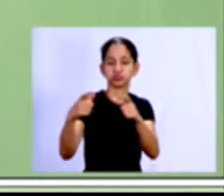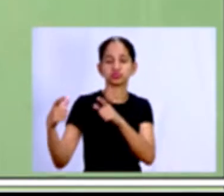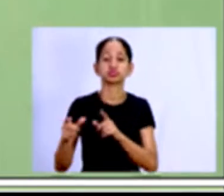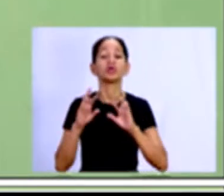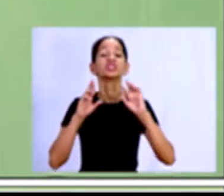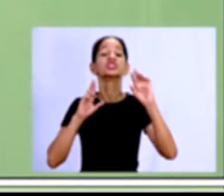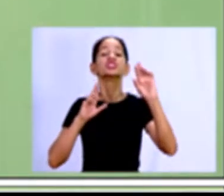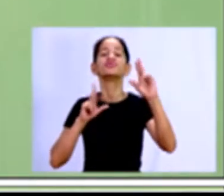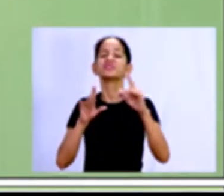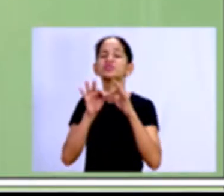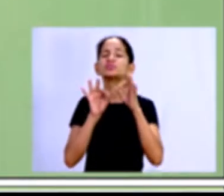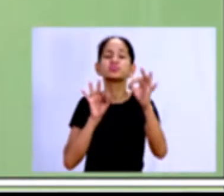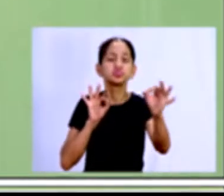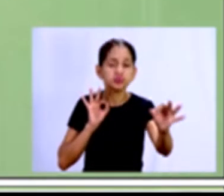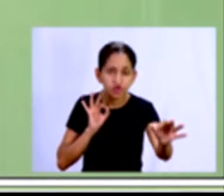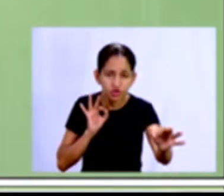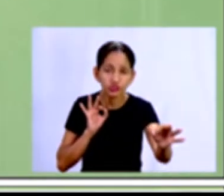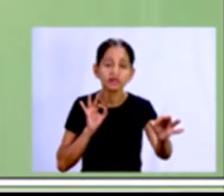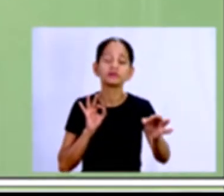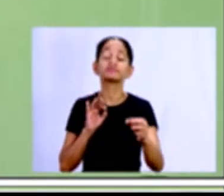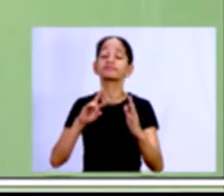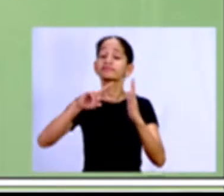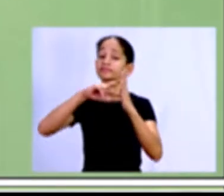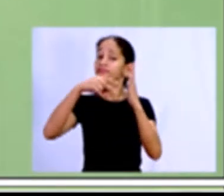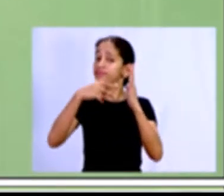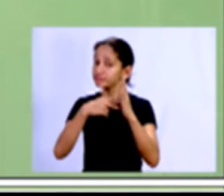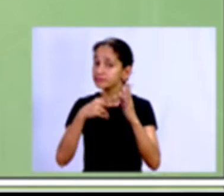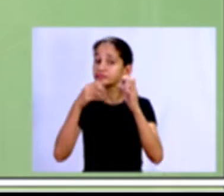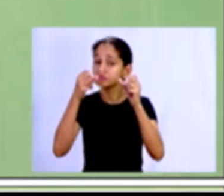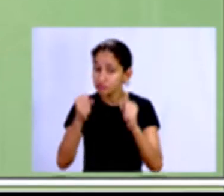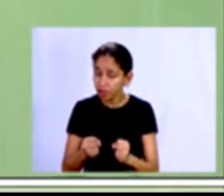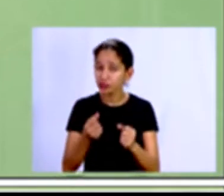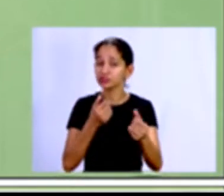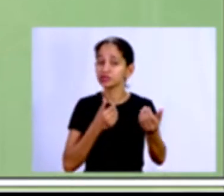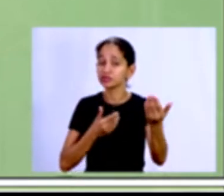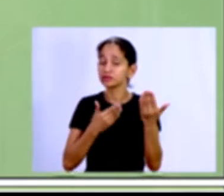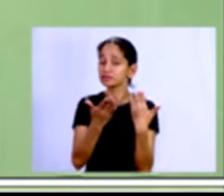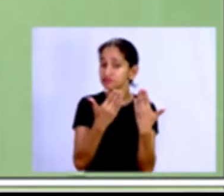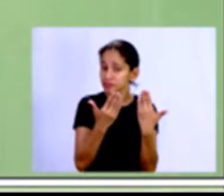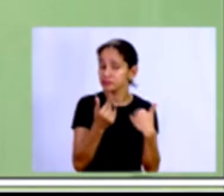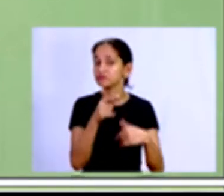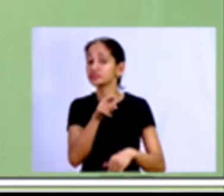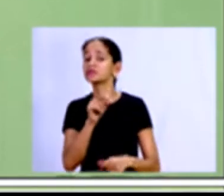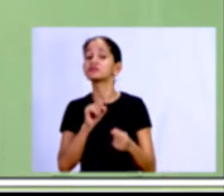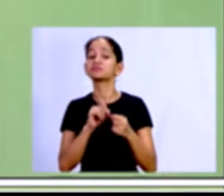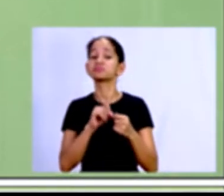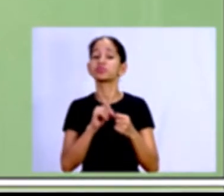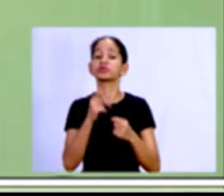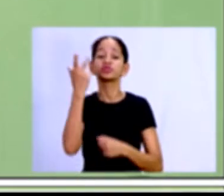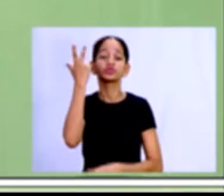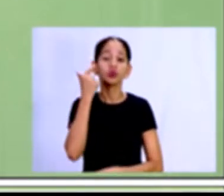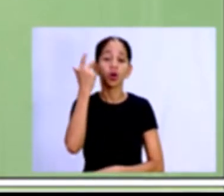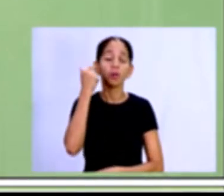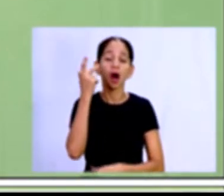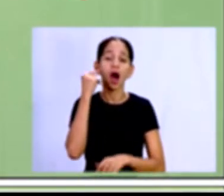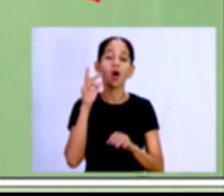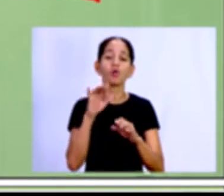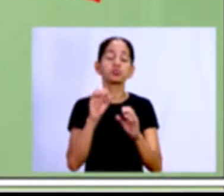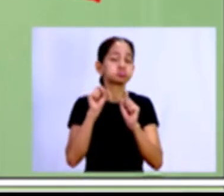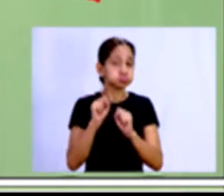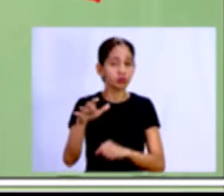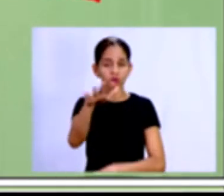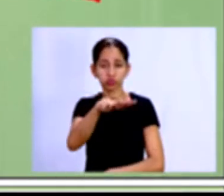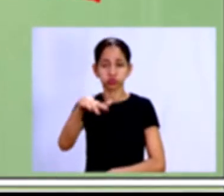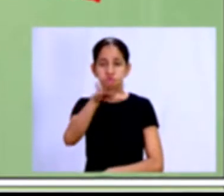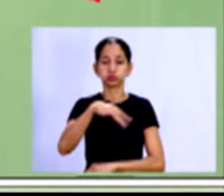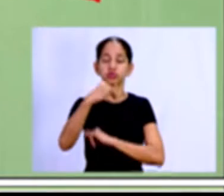físicos diferentes. Isto quer dizer que podemos nos relacionar virtualmente por